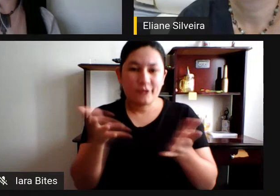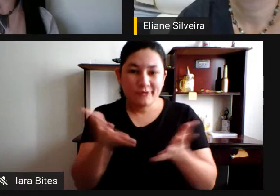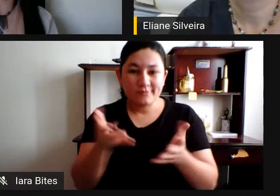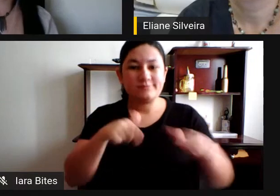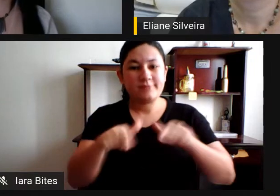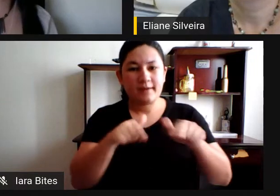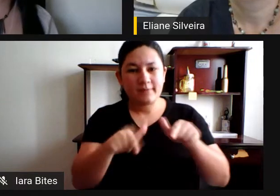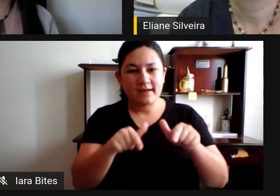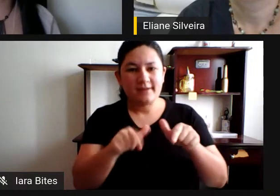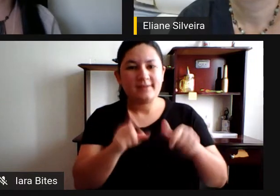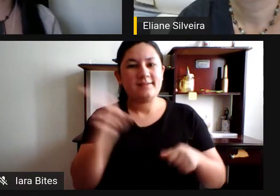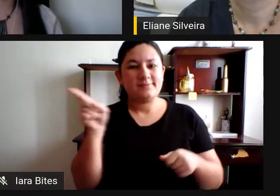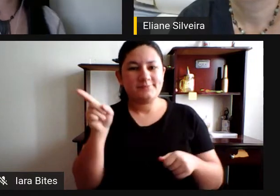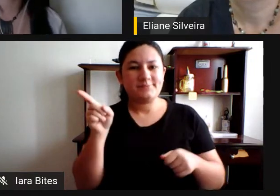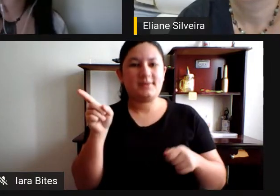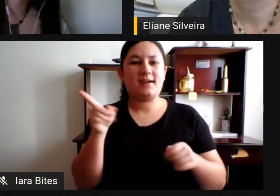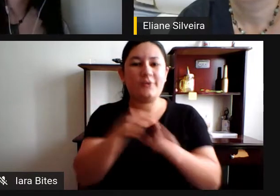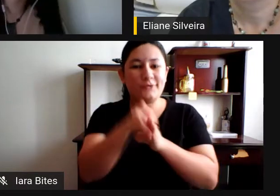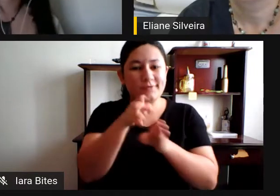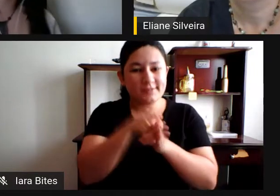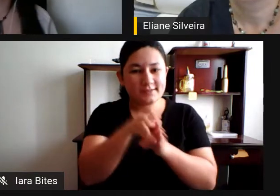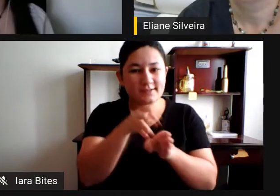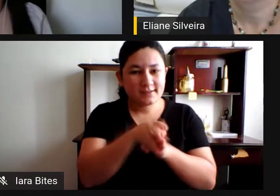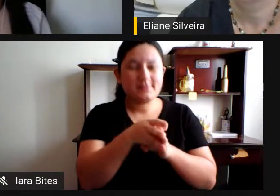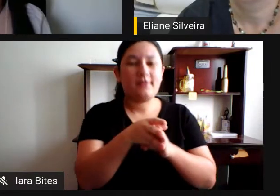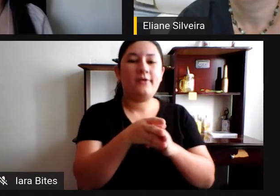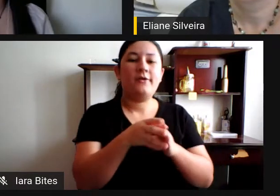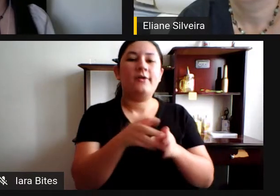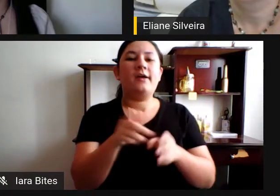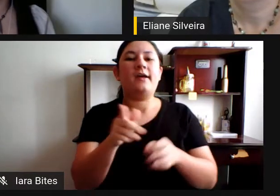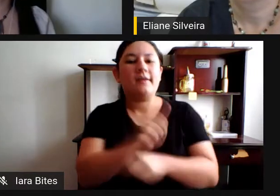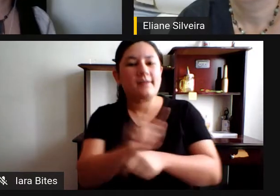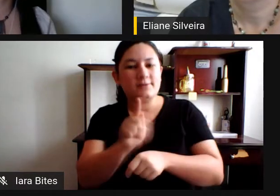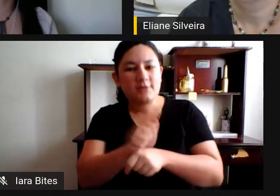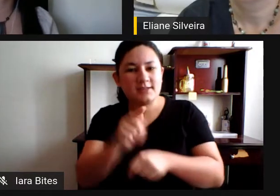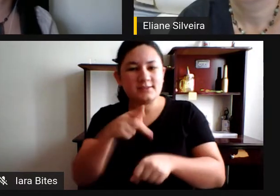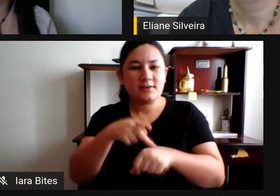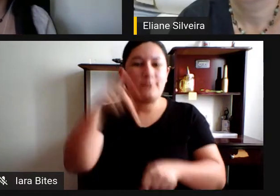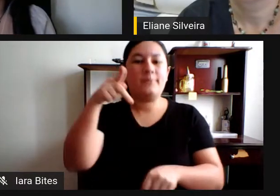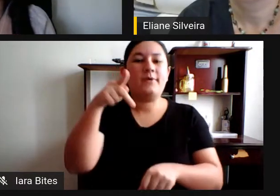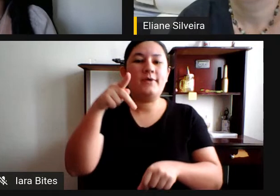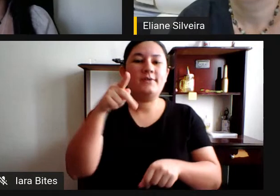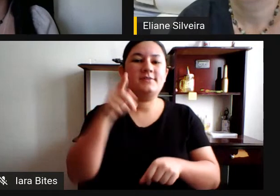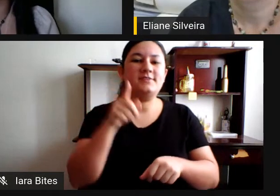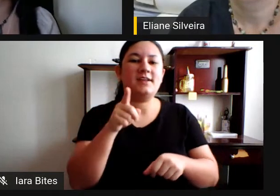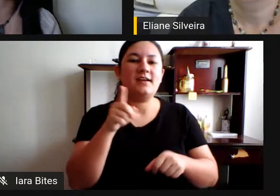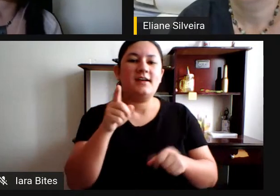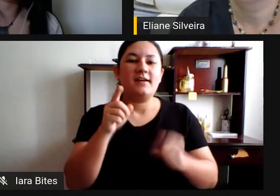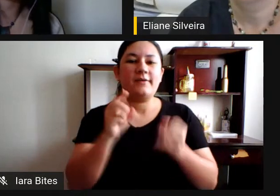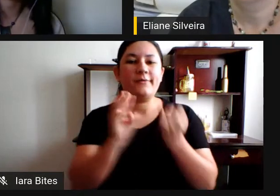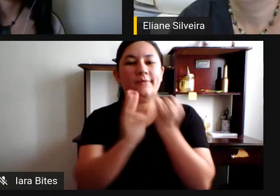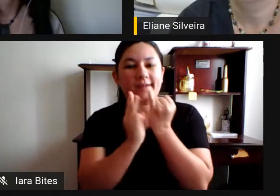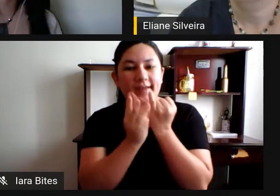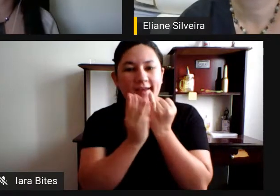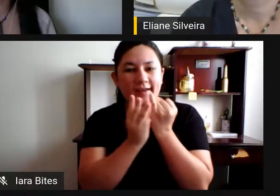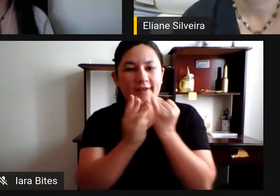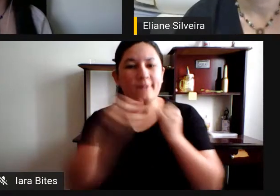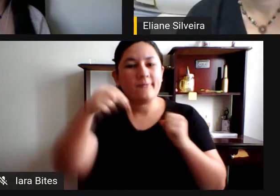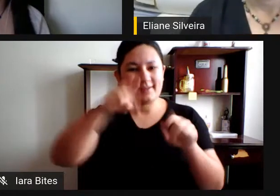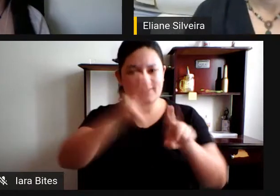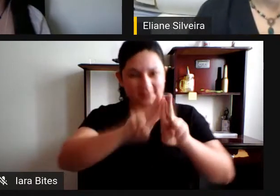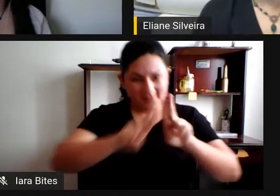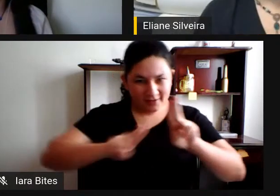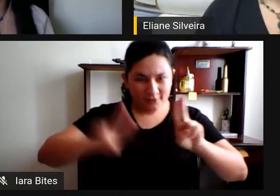Ela atua na graduação e na pós-graduação no Instituto de Letras e Linguística, ILEEL, tem